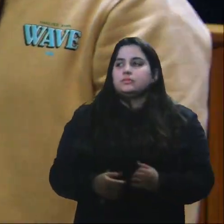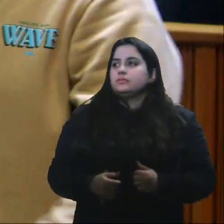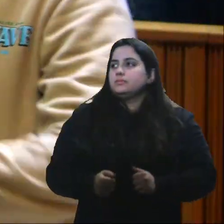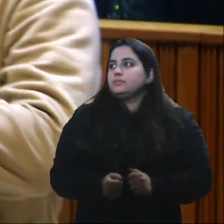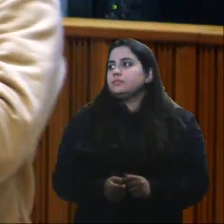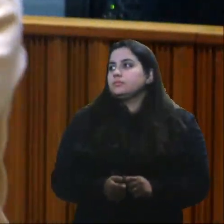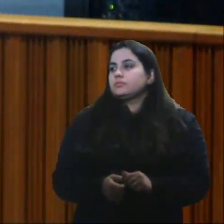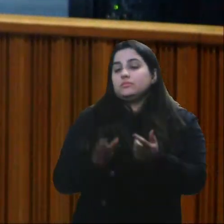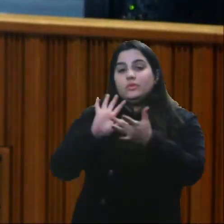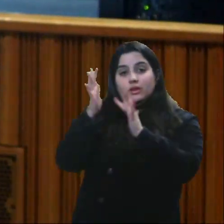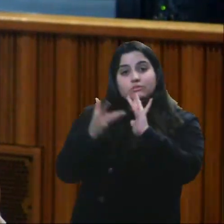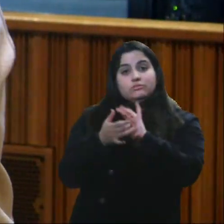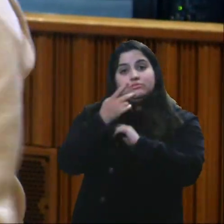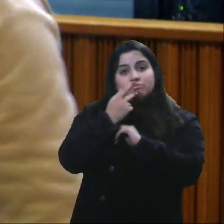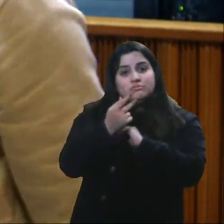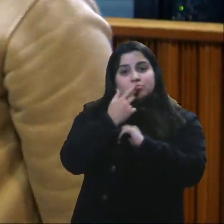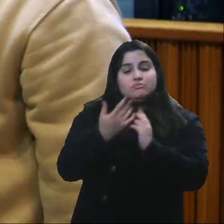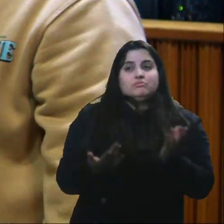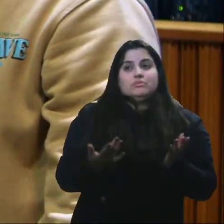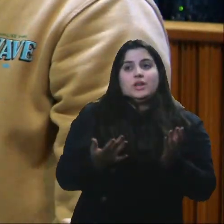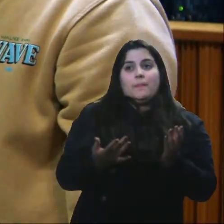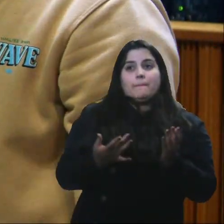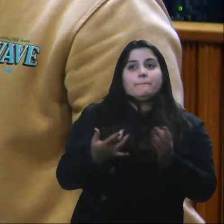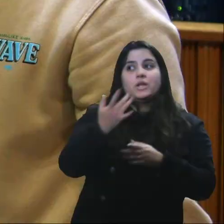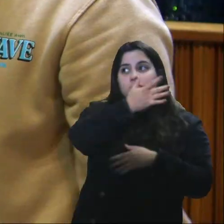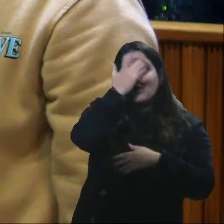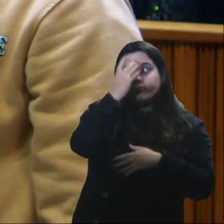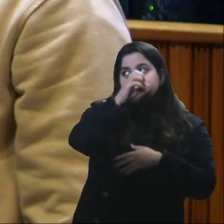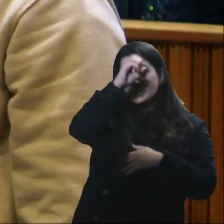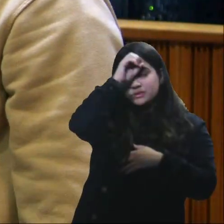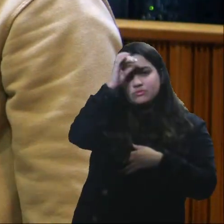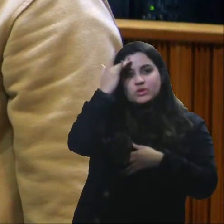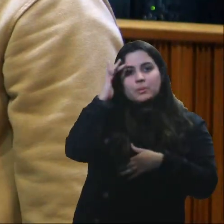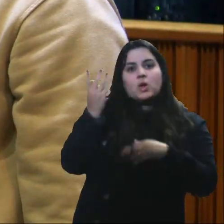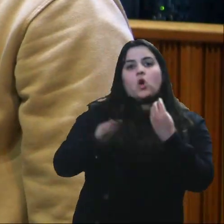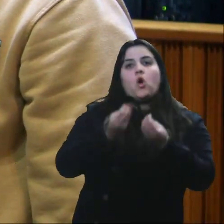ele diz que ninguém sabe os tempos e as épocas.